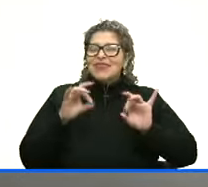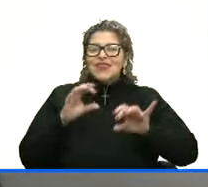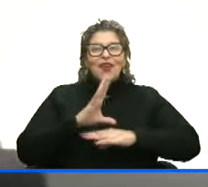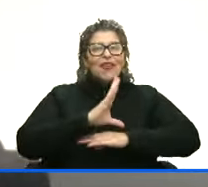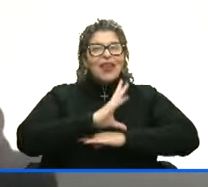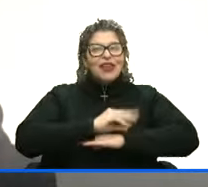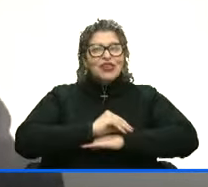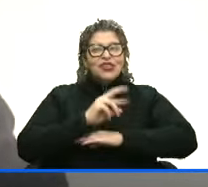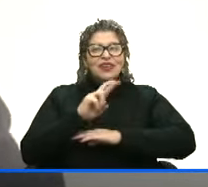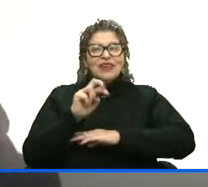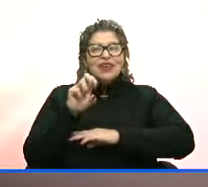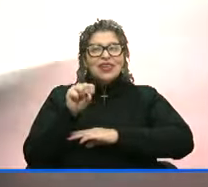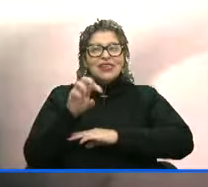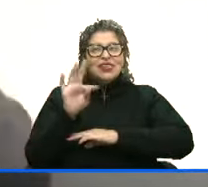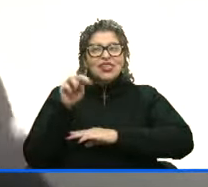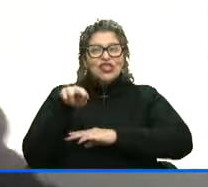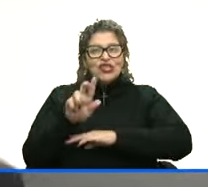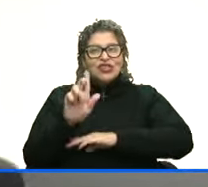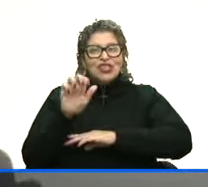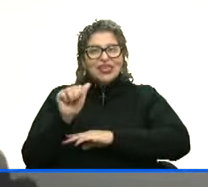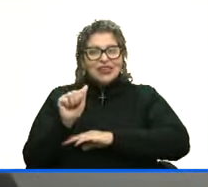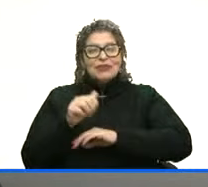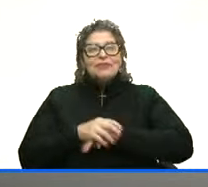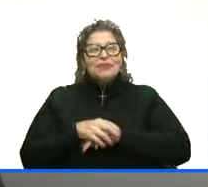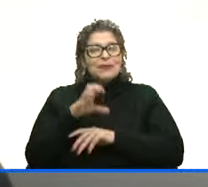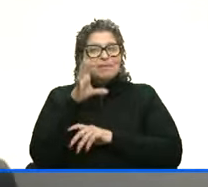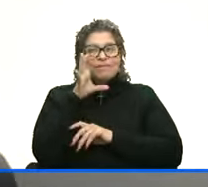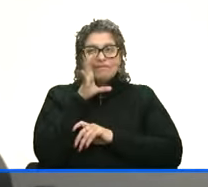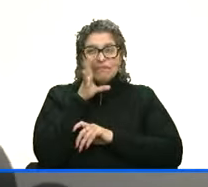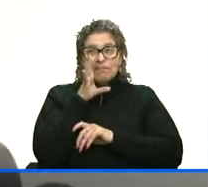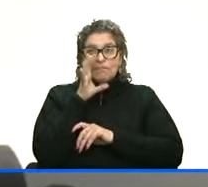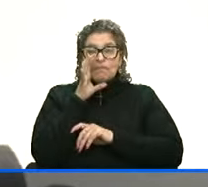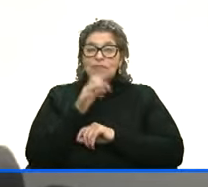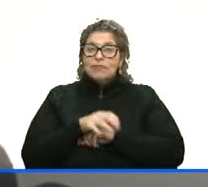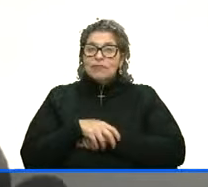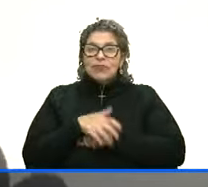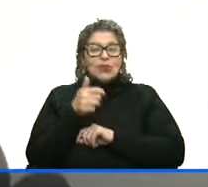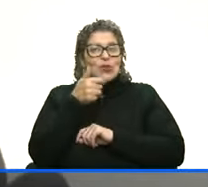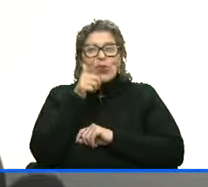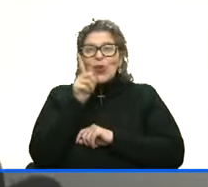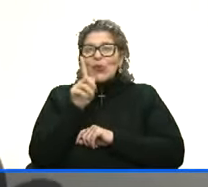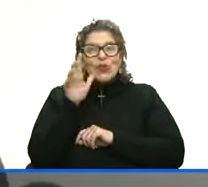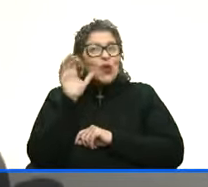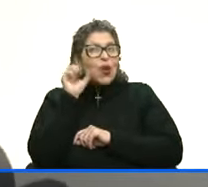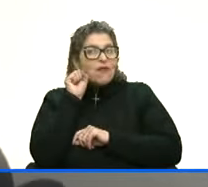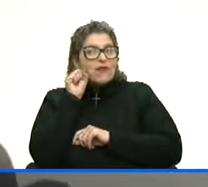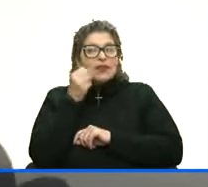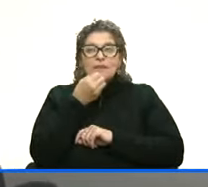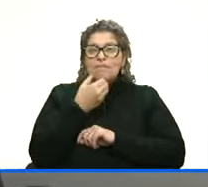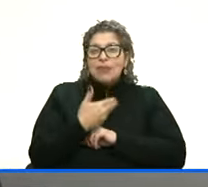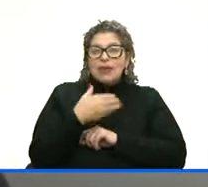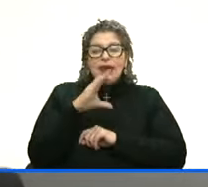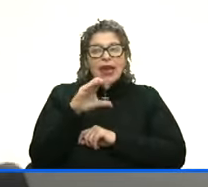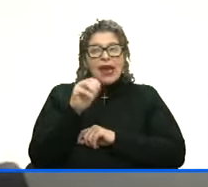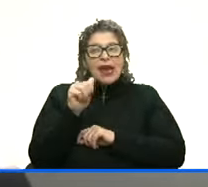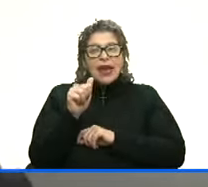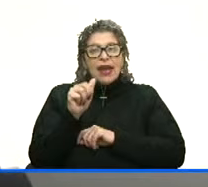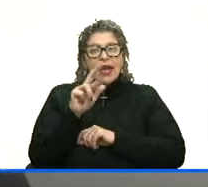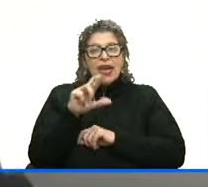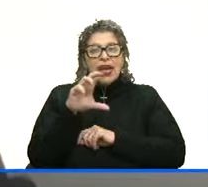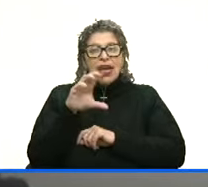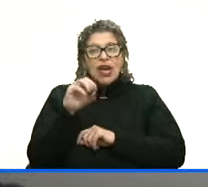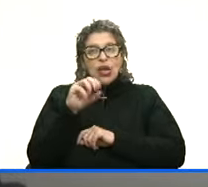Eu estava mais assistindo por aqui não consegui te ouvir bem, Carol, porque estava